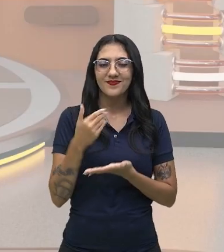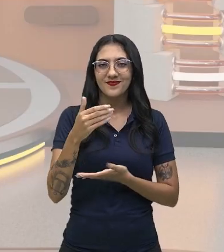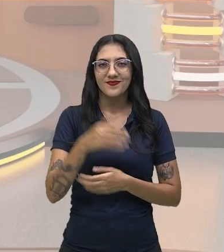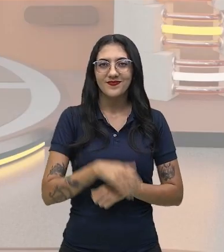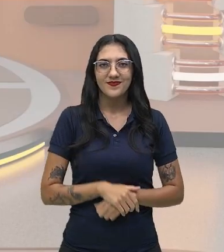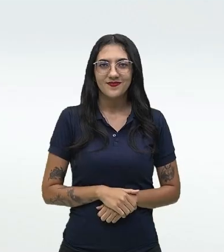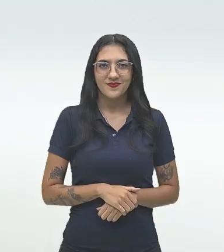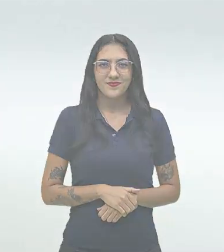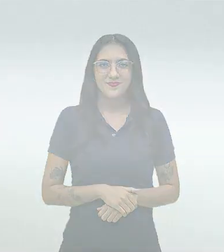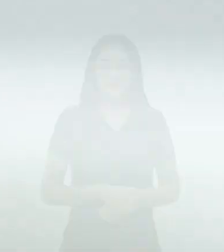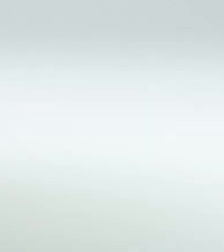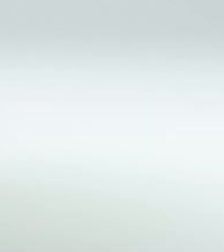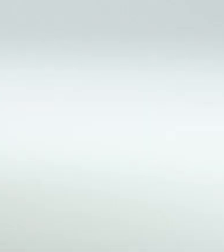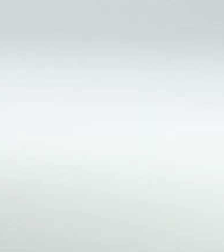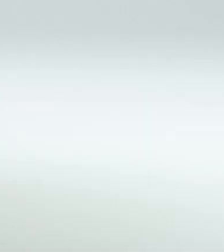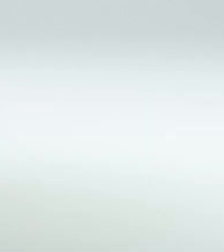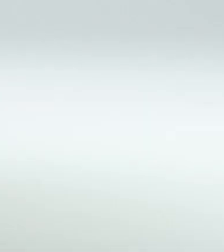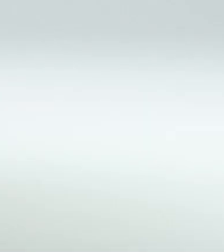lá!